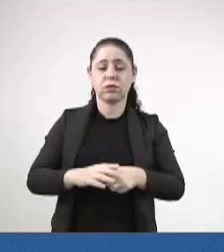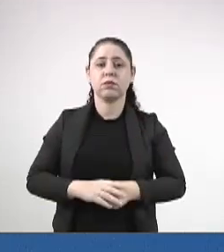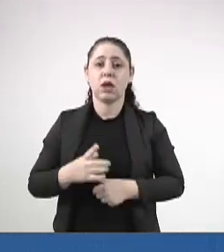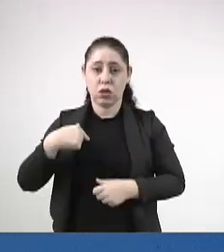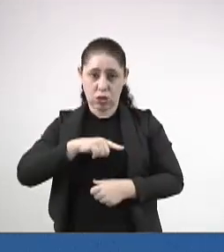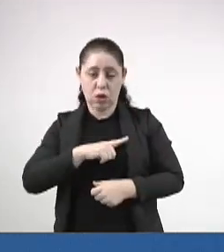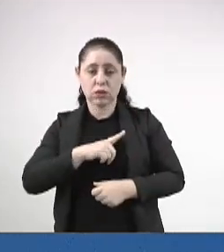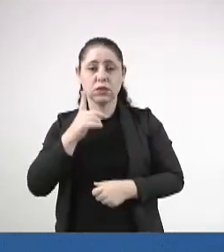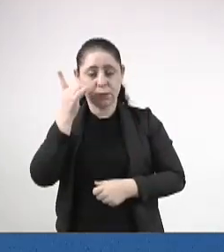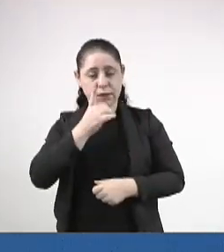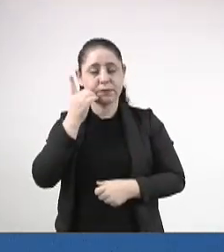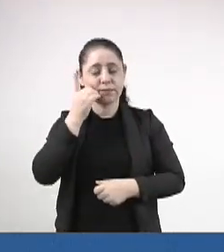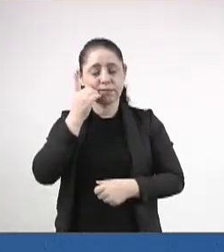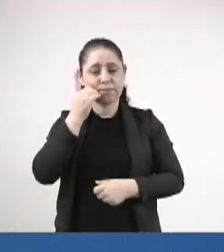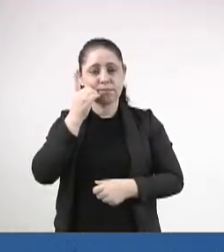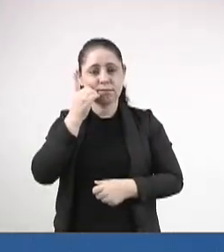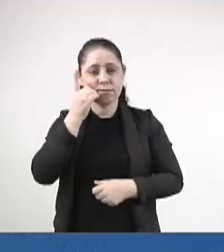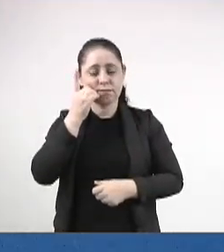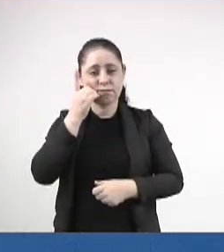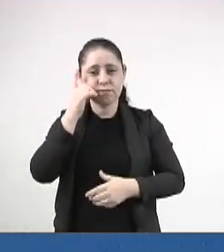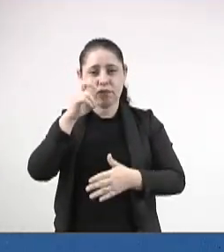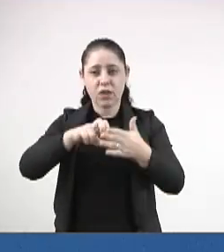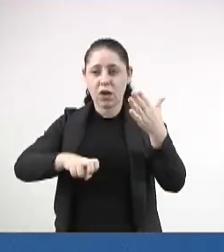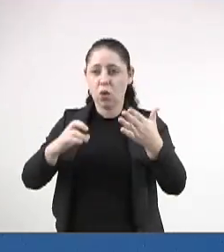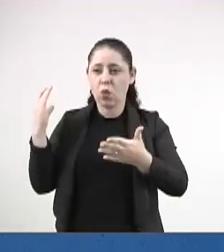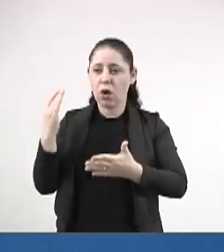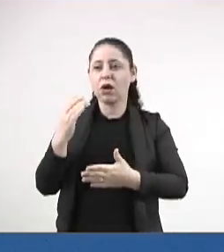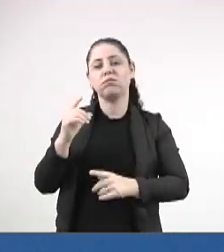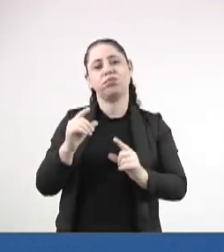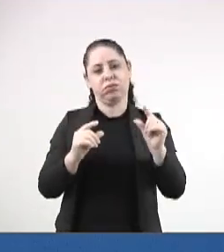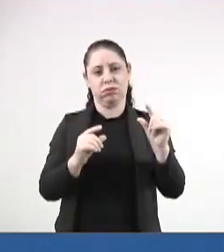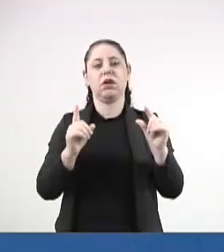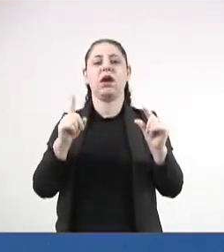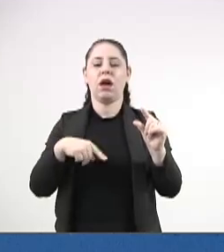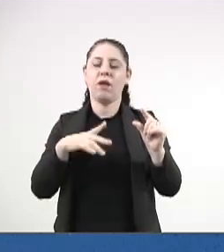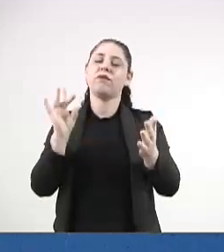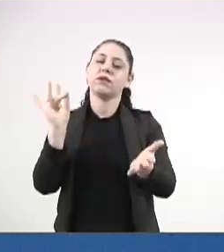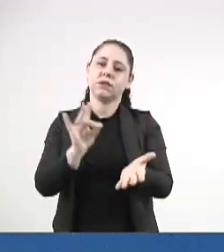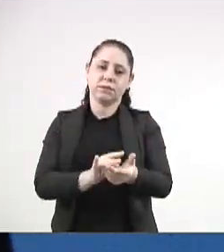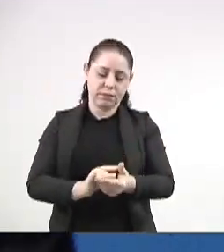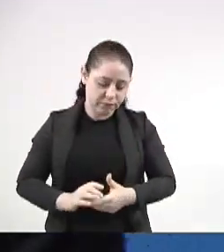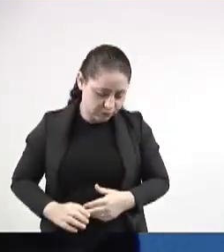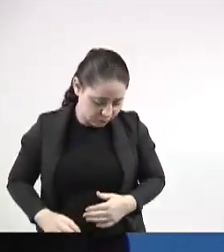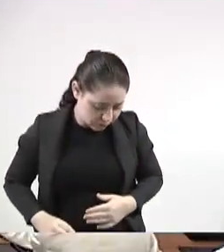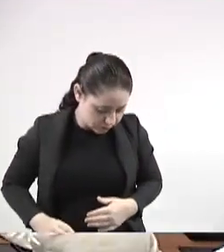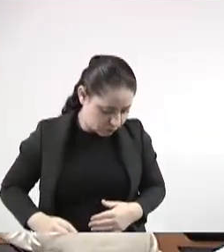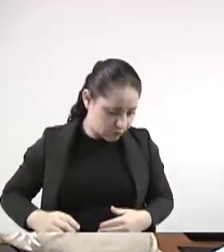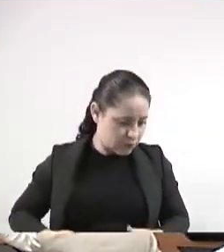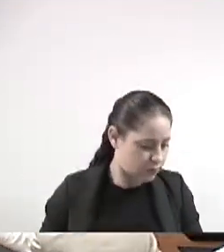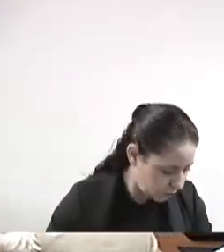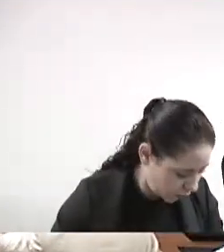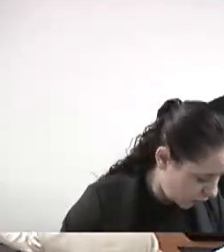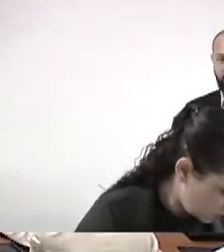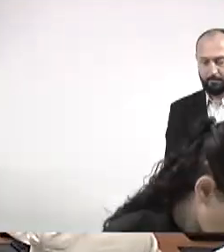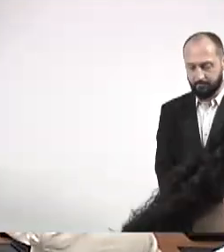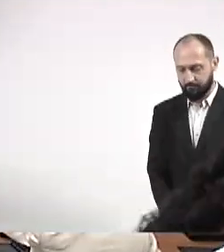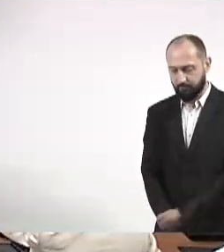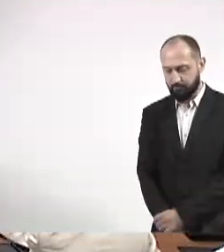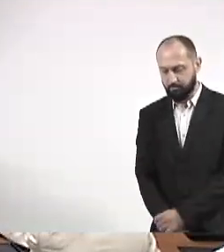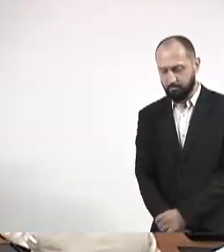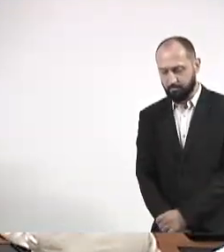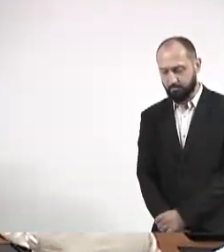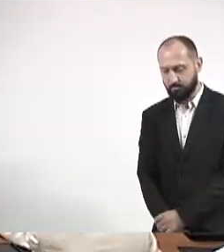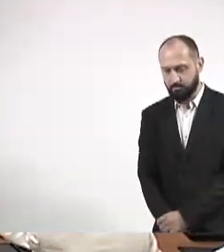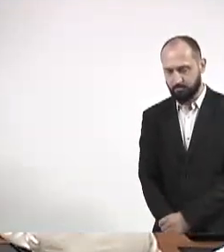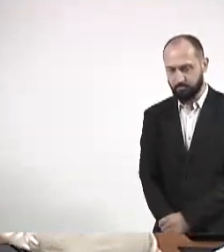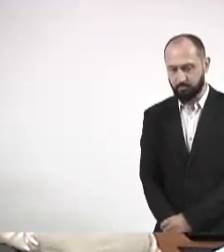para nós, deputado, a pena do estuprador hoje é pouca. Essa que é a verdade. Nobre deputado, primeiro eu gostaria de dizer